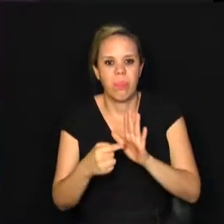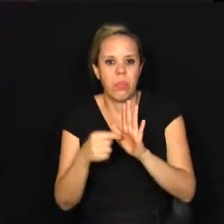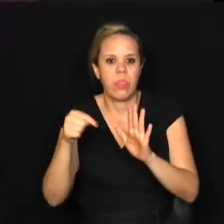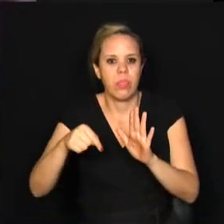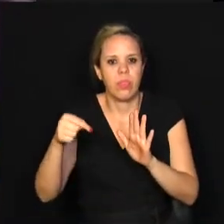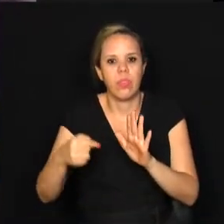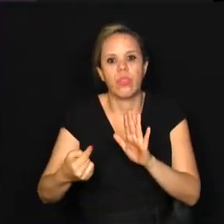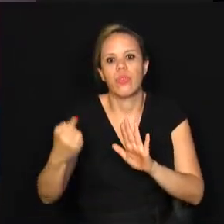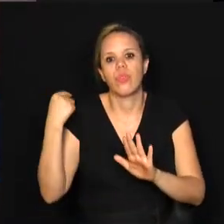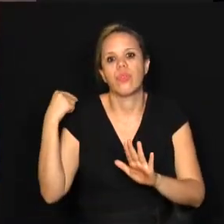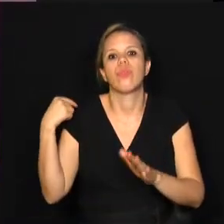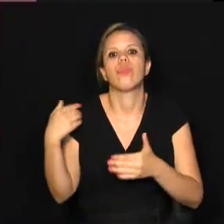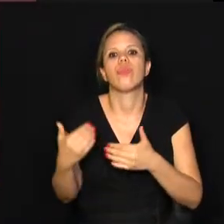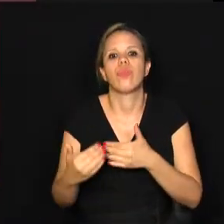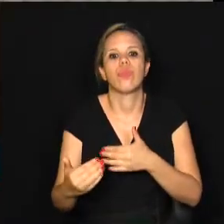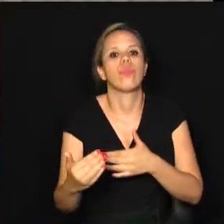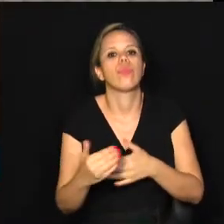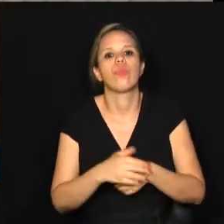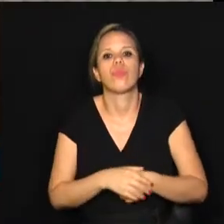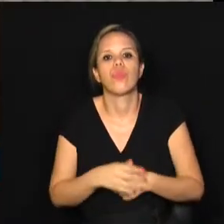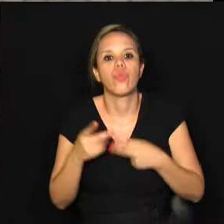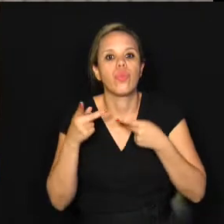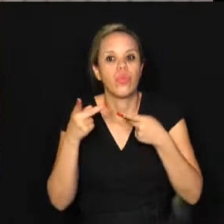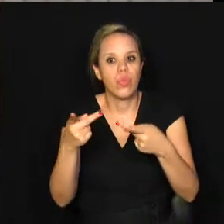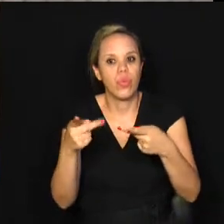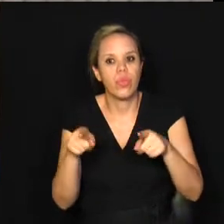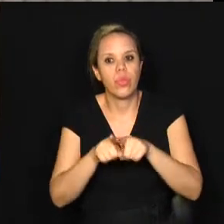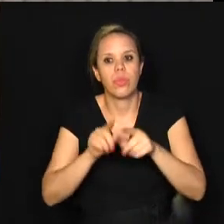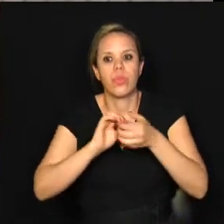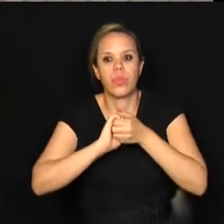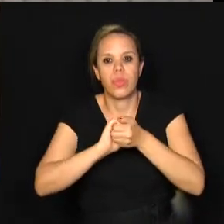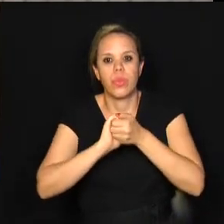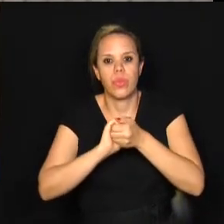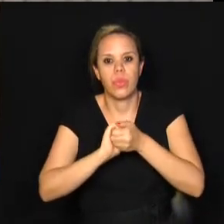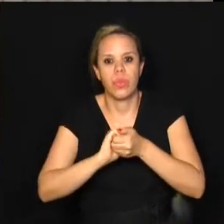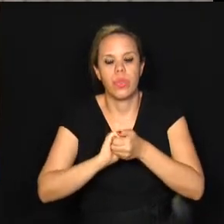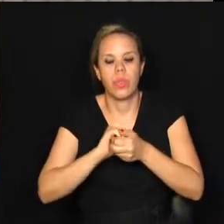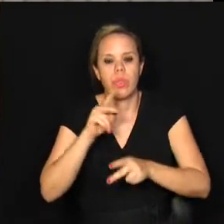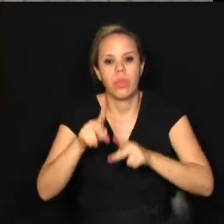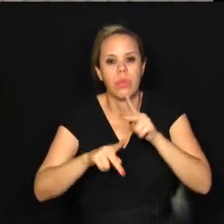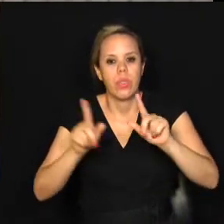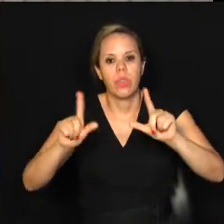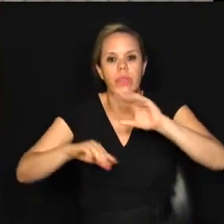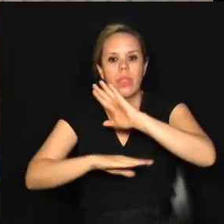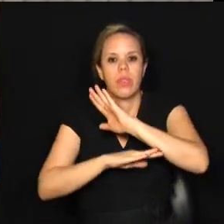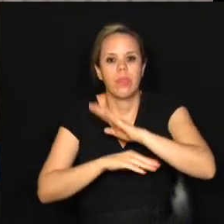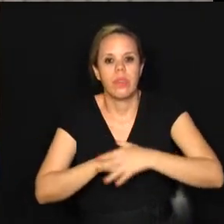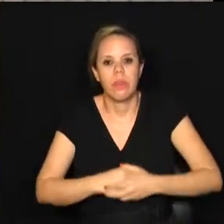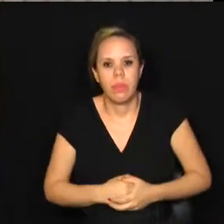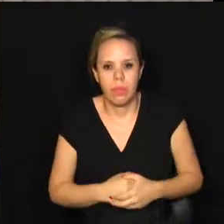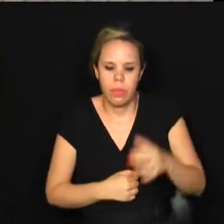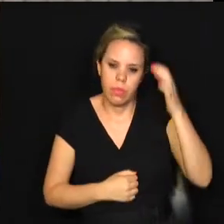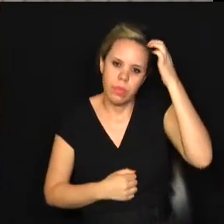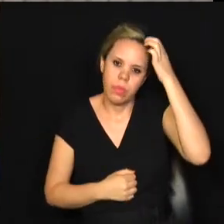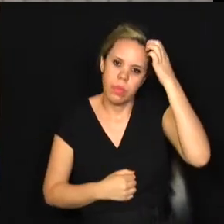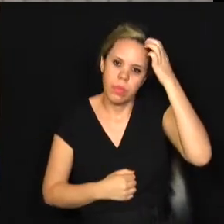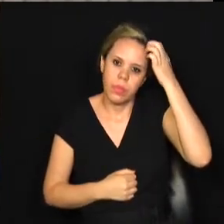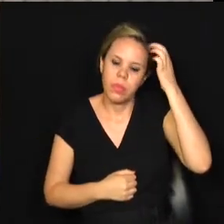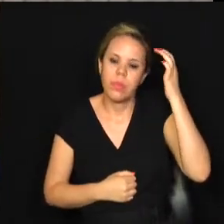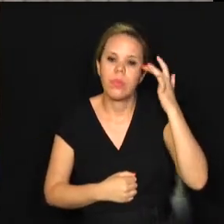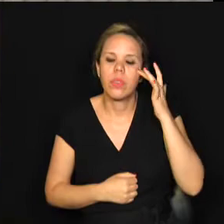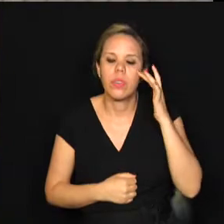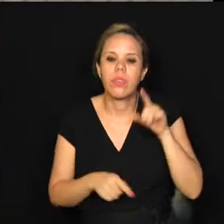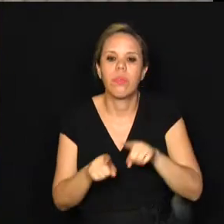telinha. Convidar o Mauro para cumprimentar aqui os ouvintes da TV Câmara. Eu tenho a impressão que o Mauro